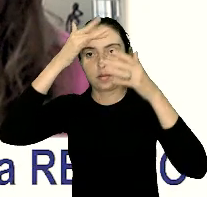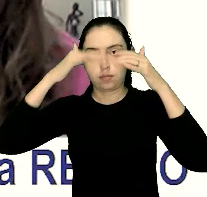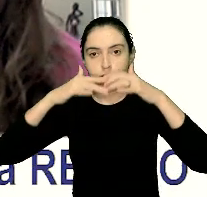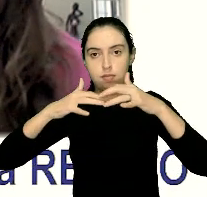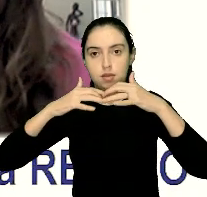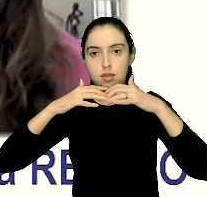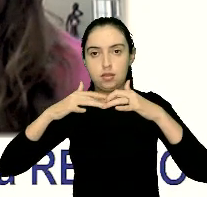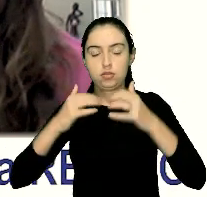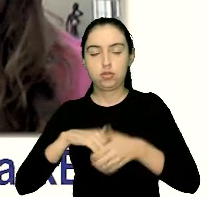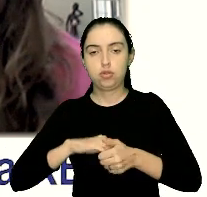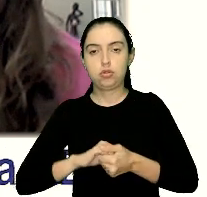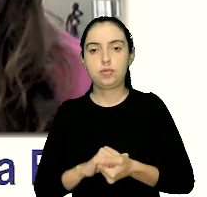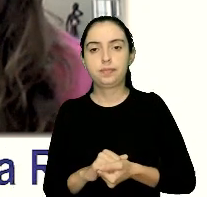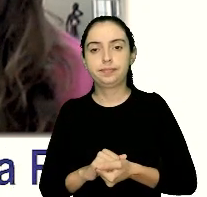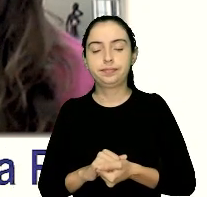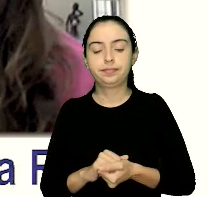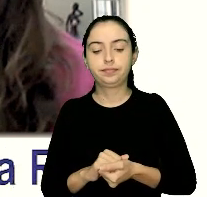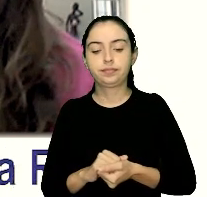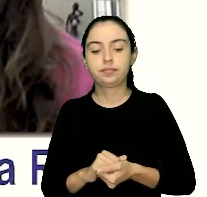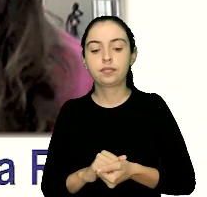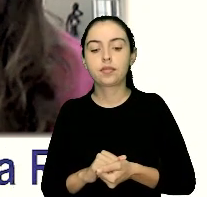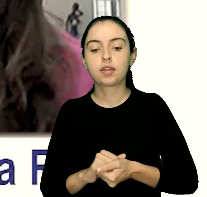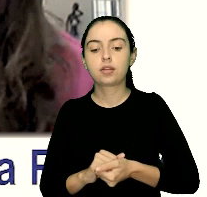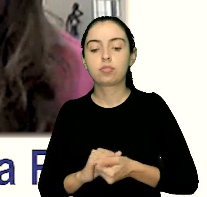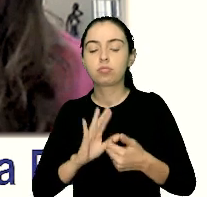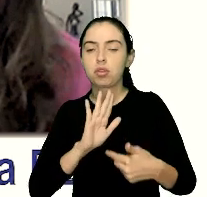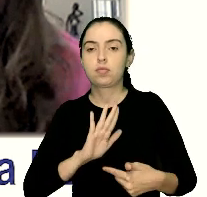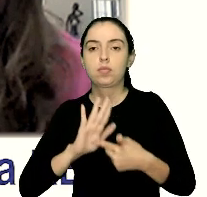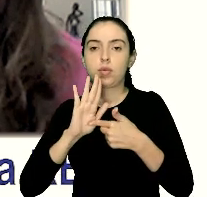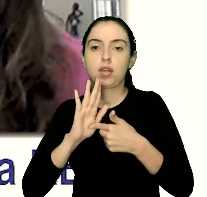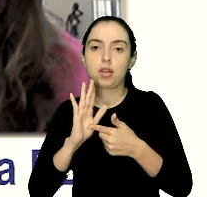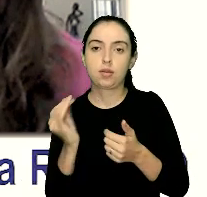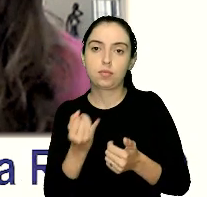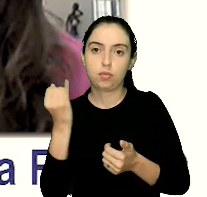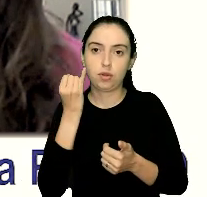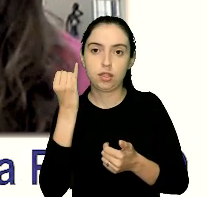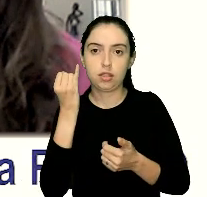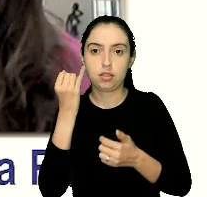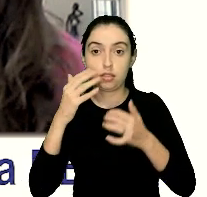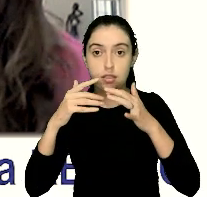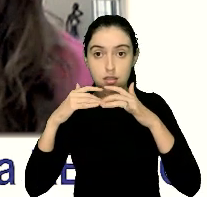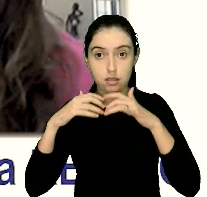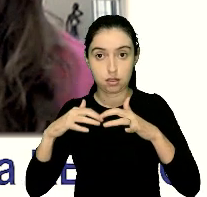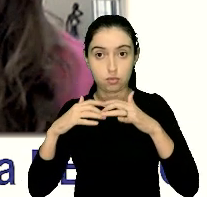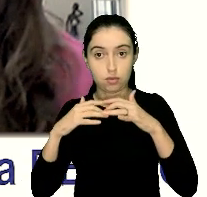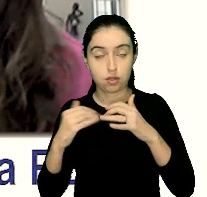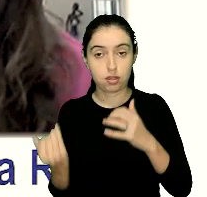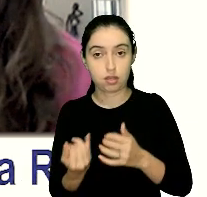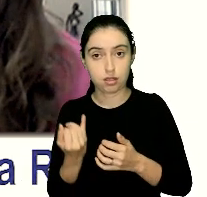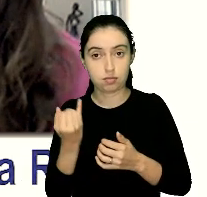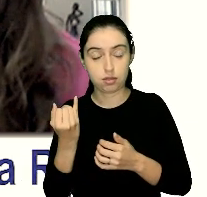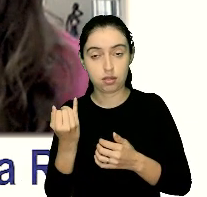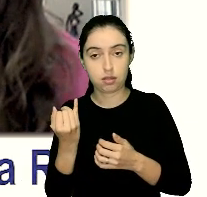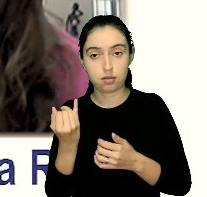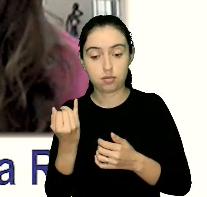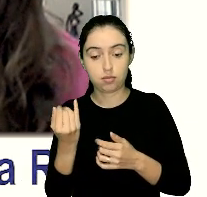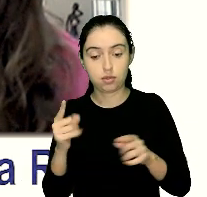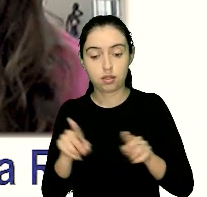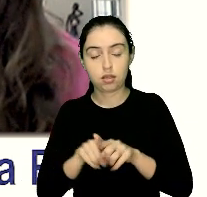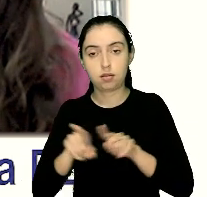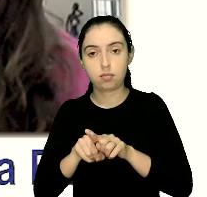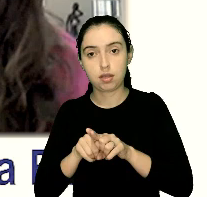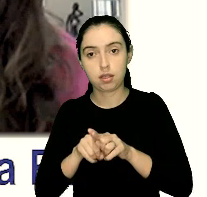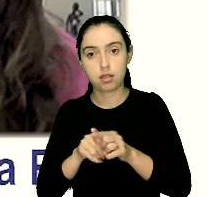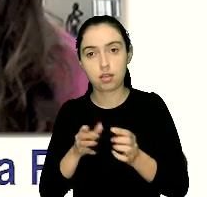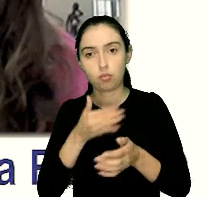ressalta, ao mesmo tempo, a importância do aspecto mental e a qualidade com que o ser humano